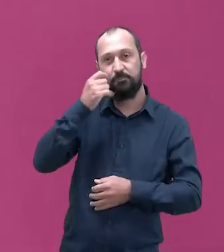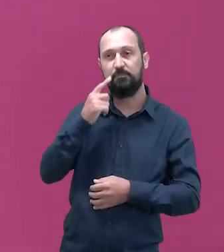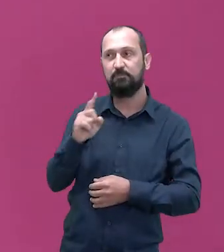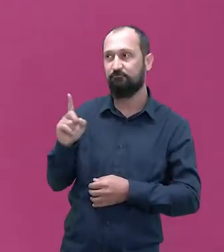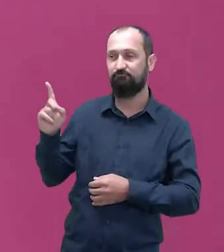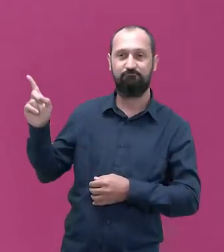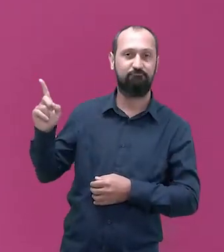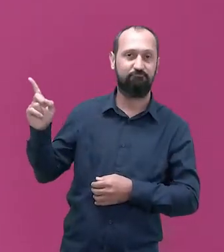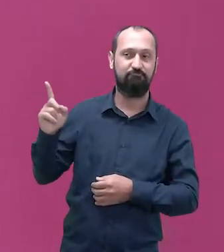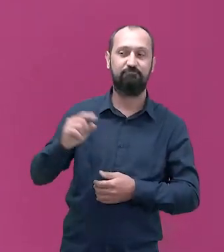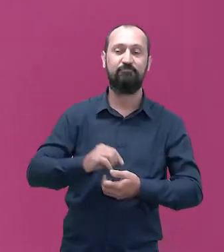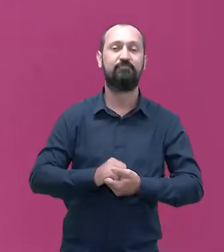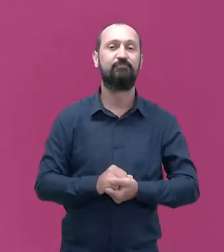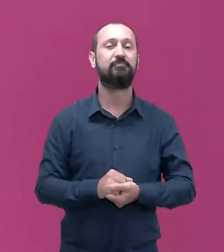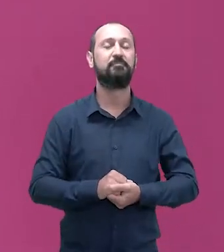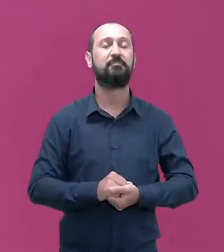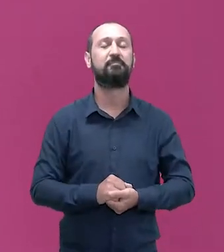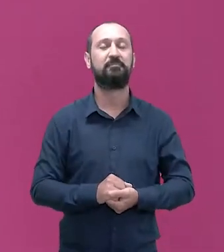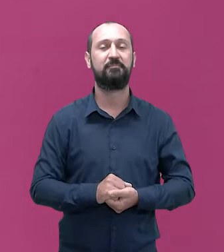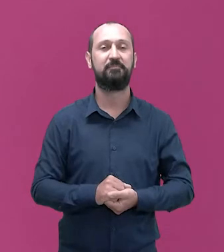telefone é 067